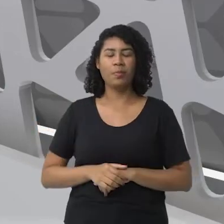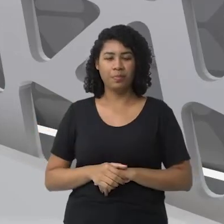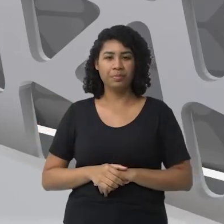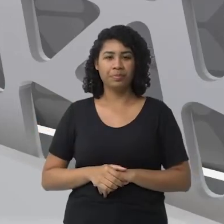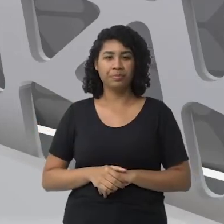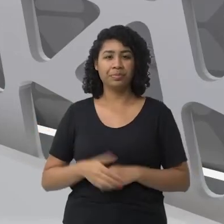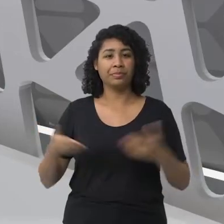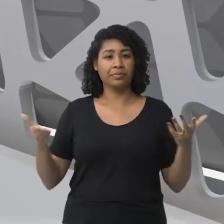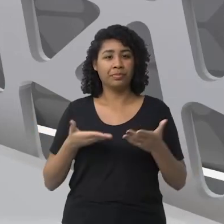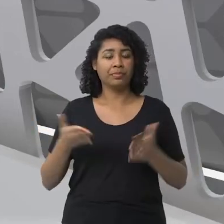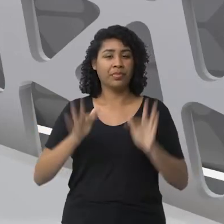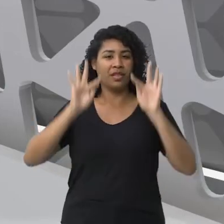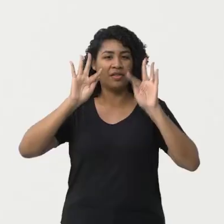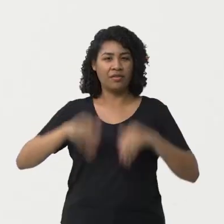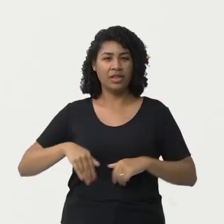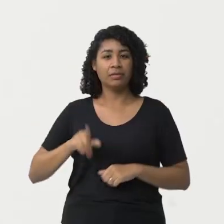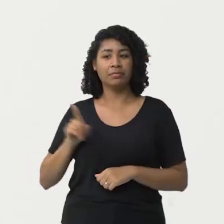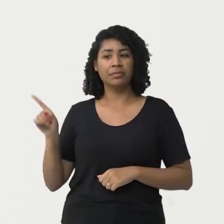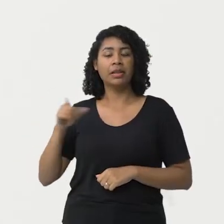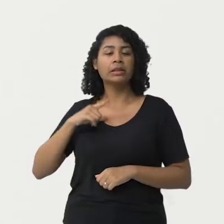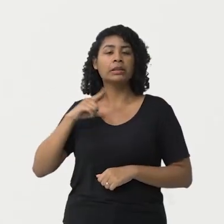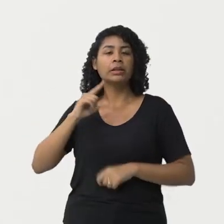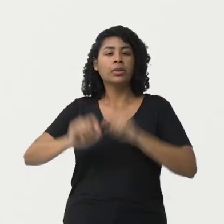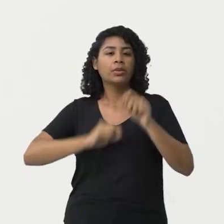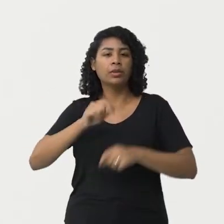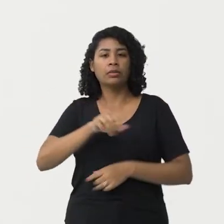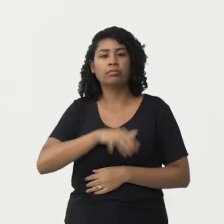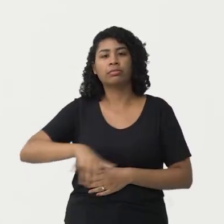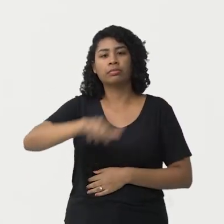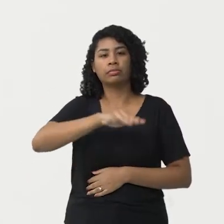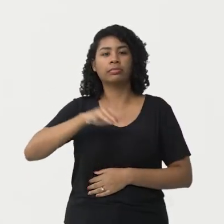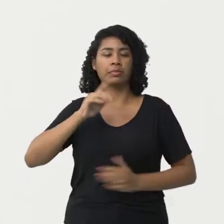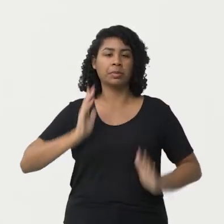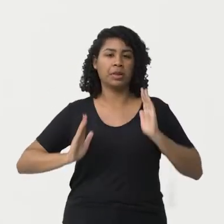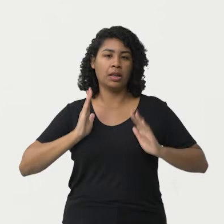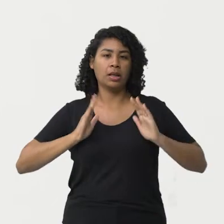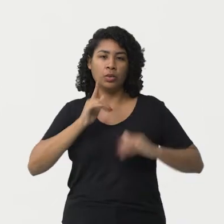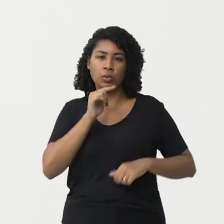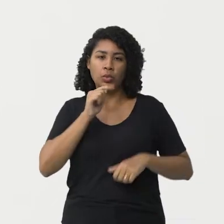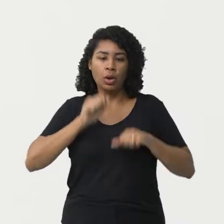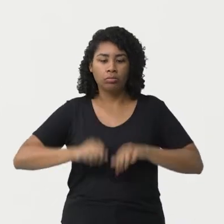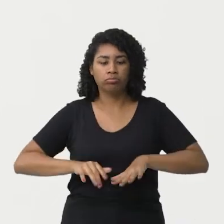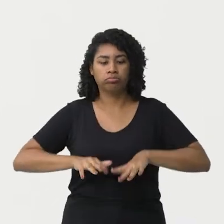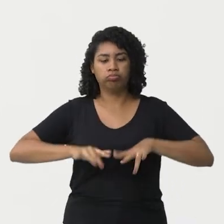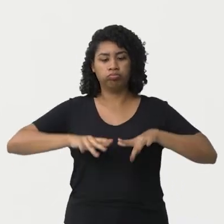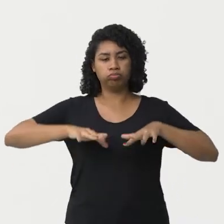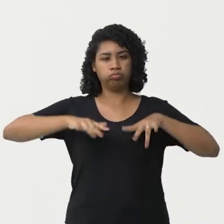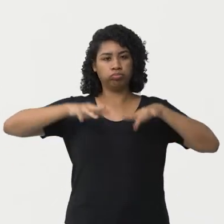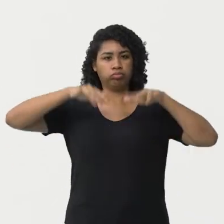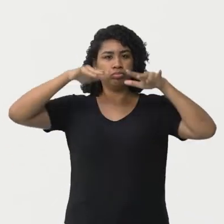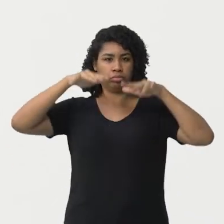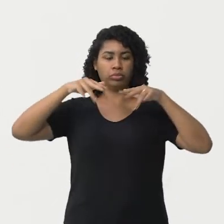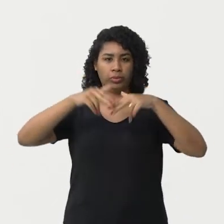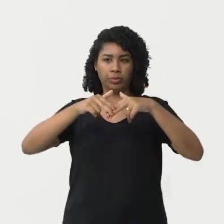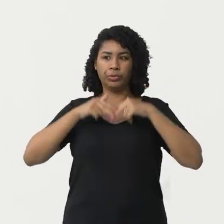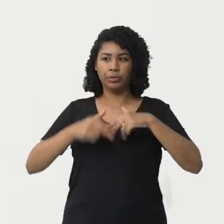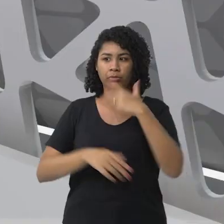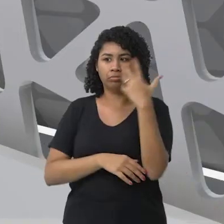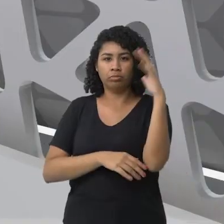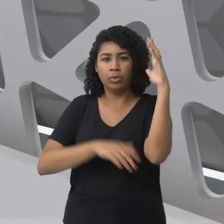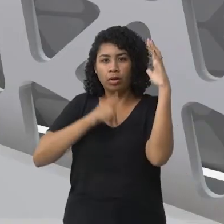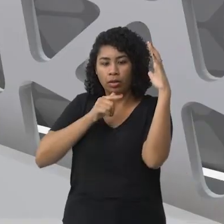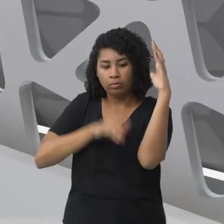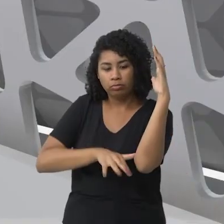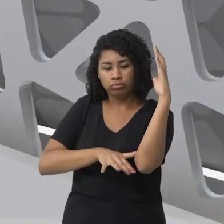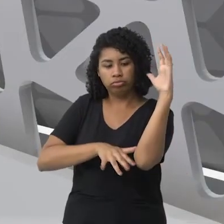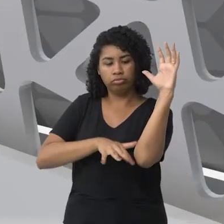Fechando então, o Pantanal apresenta áreas que ficam alagadas durante a época das cheias, quando os rios transbordam, já que eles são áreas planas,